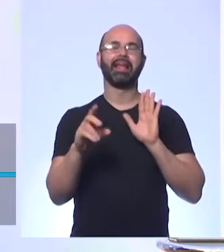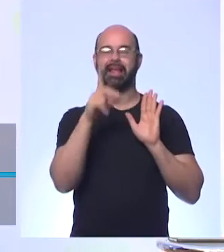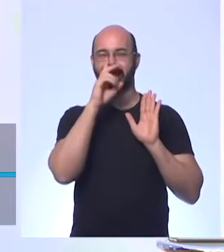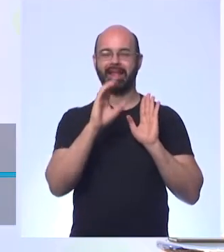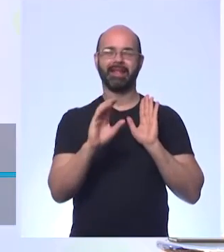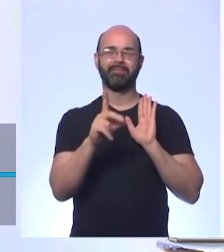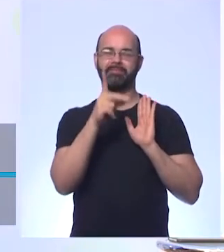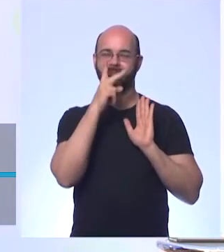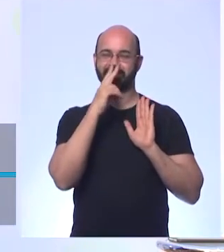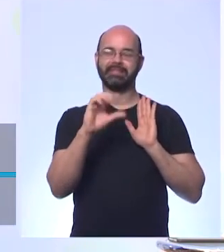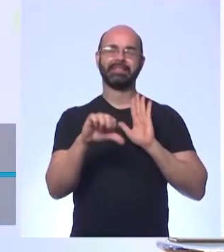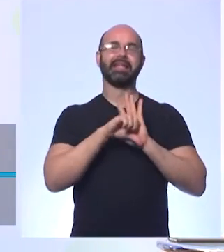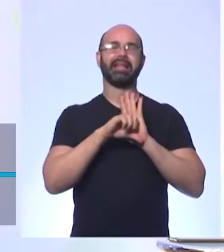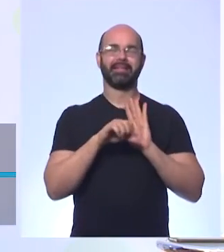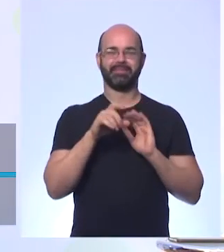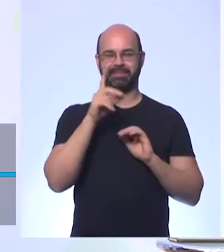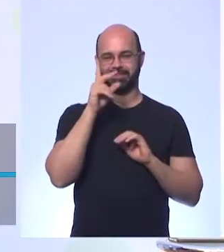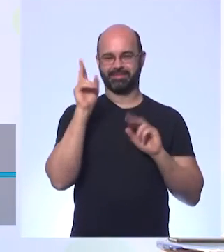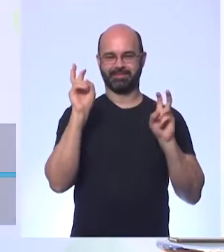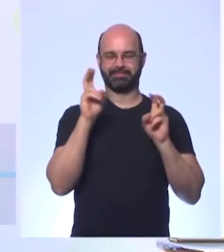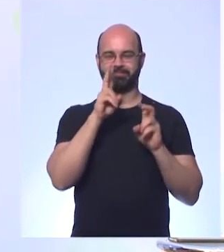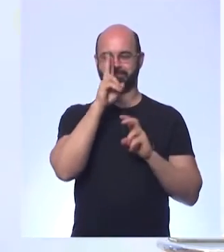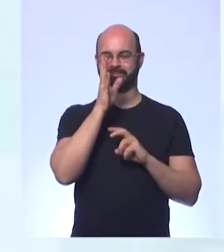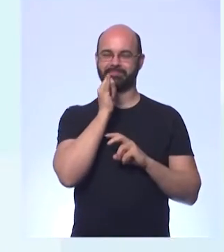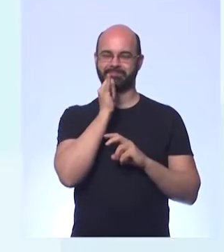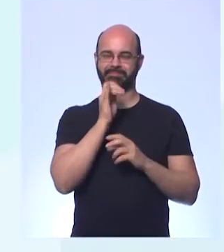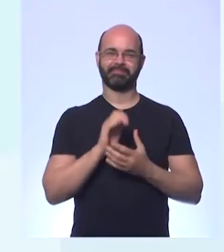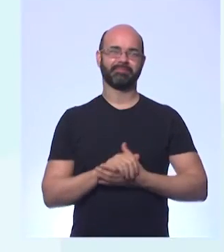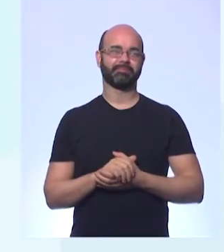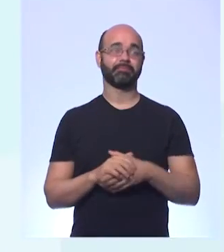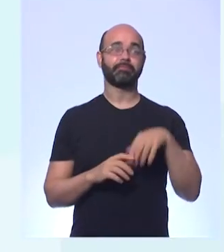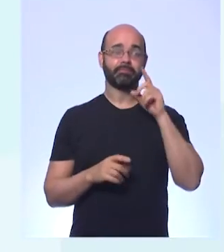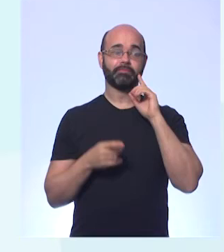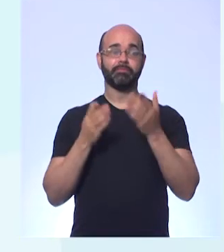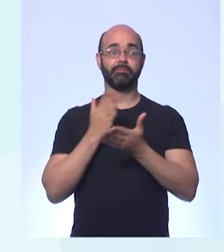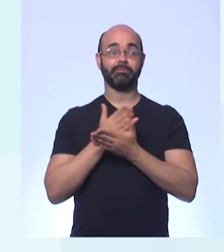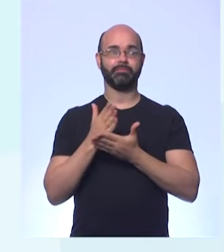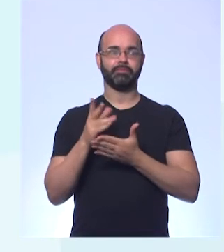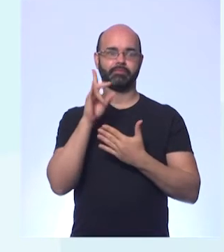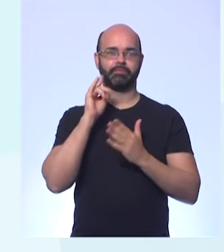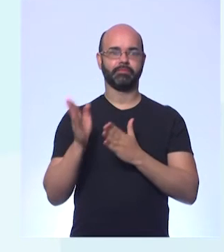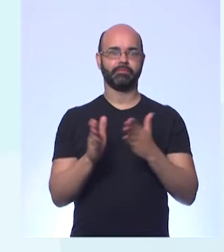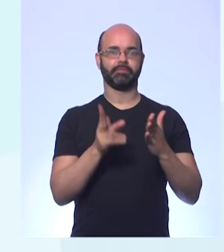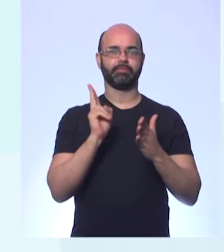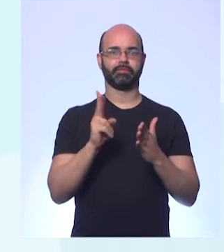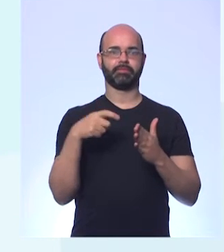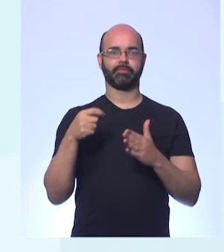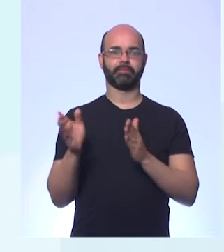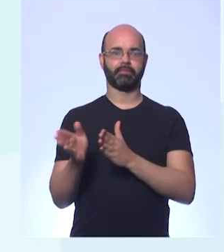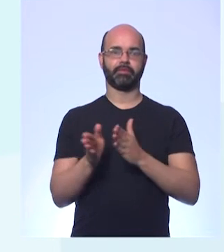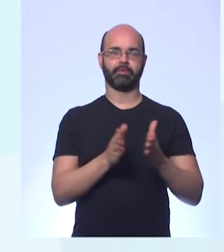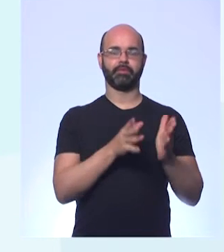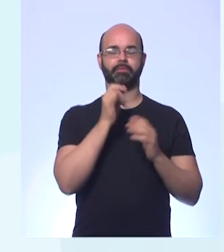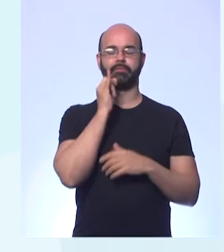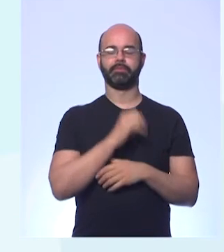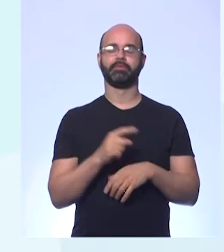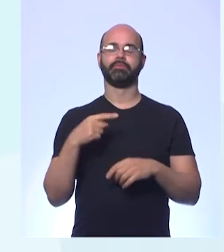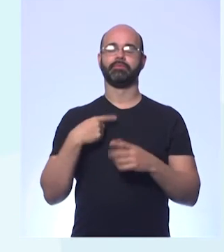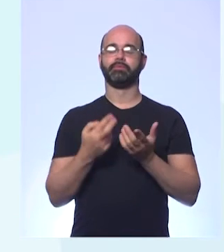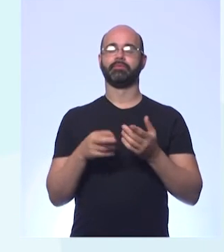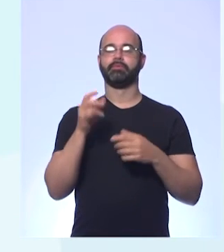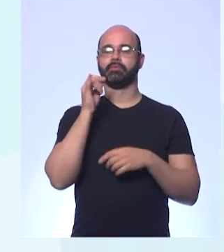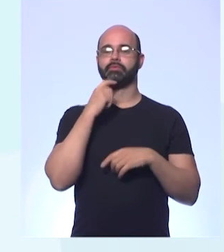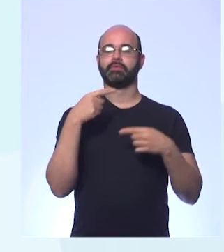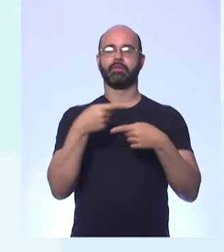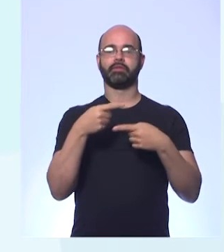uma divisão entre duas grandezas, A e B, nesta ordem, ó, do jeito que eu falar, eu quero fazer a razão entre o número